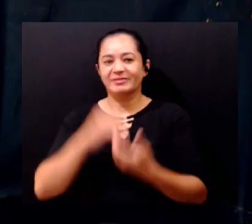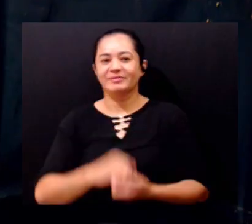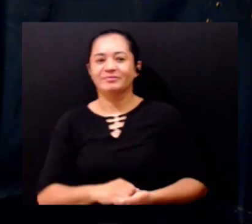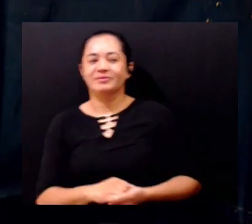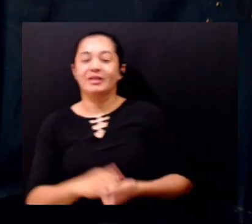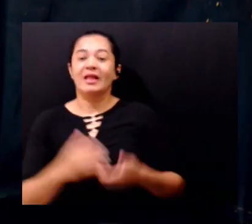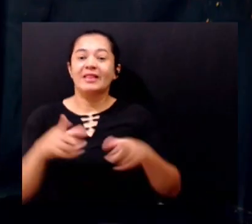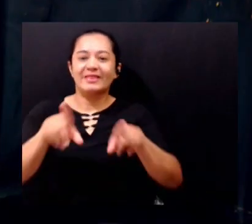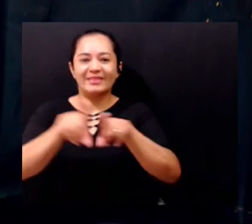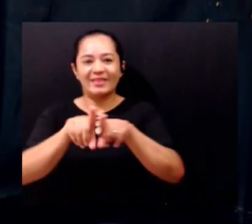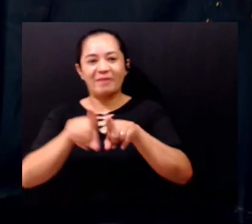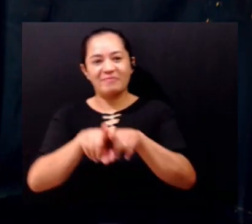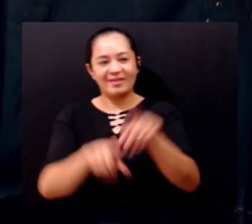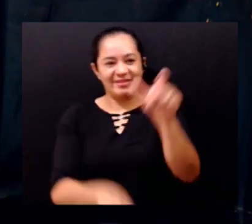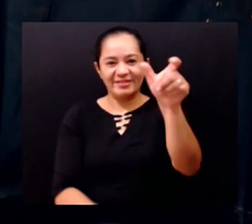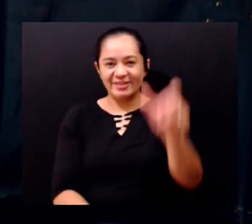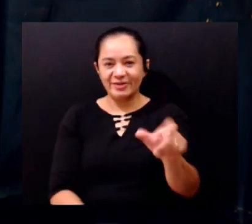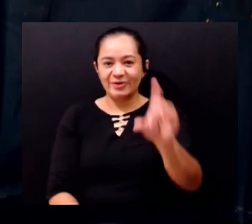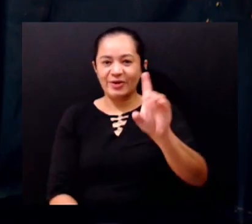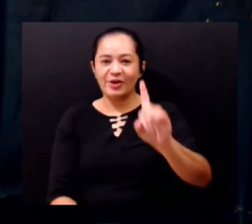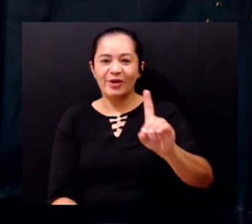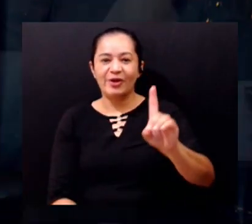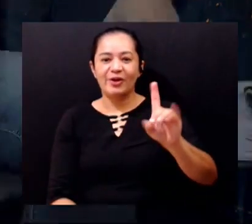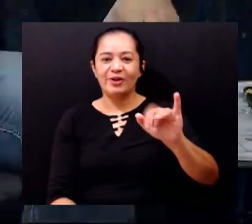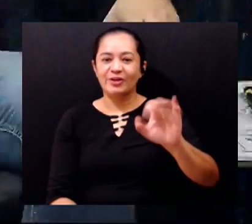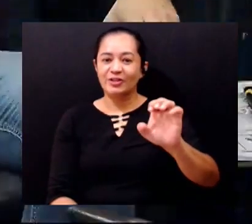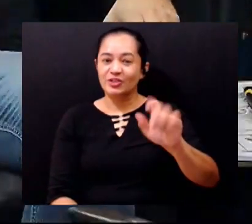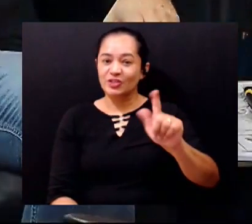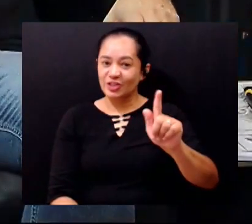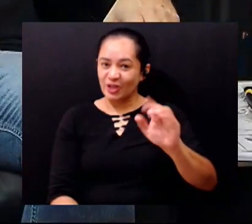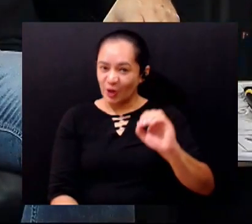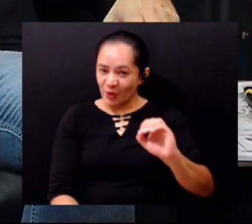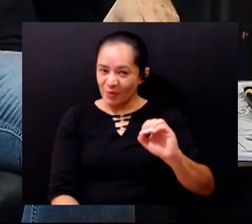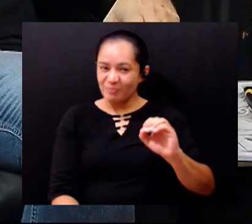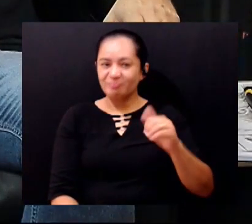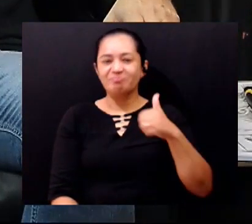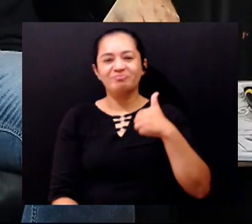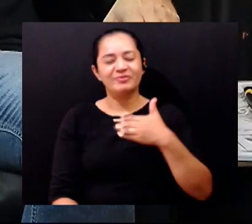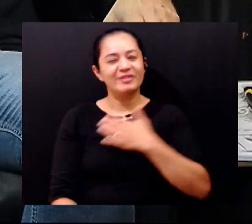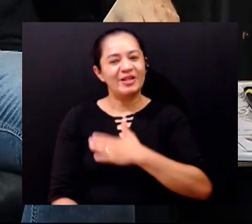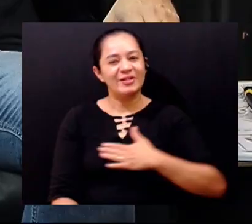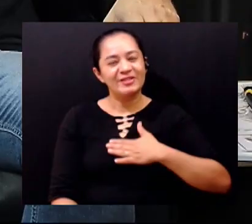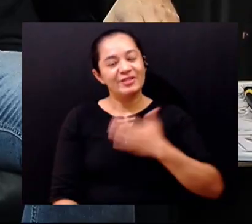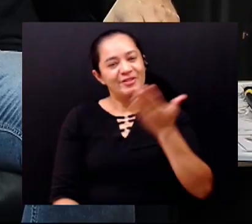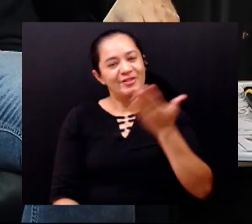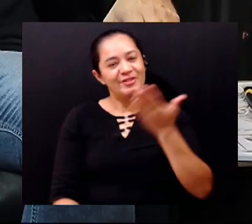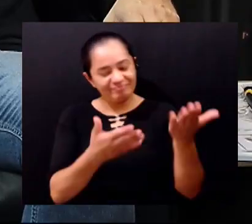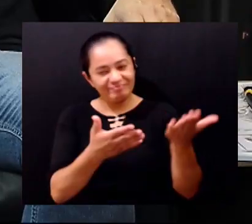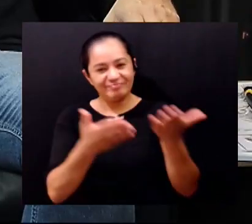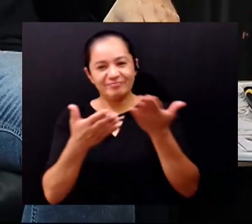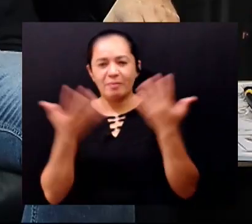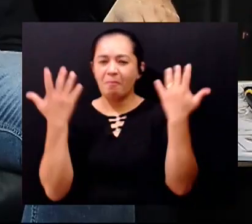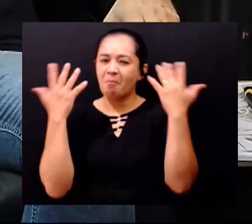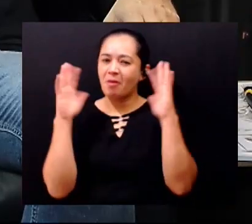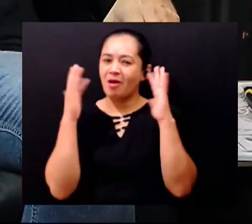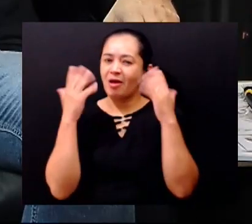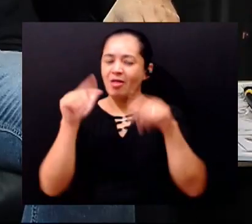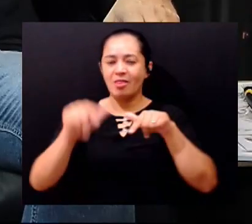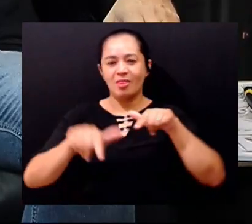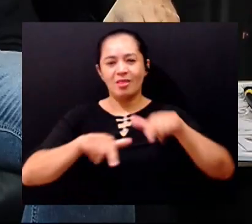o Diego Augusto. Isso, Diego. Satisfação em receber você, viu? Parabéns pelo trabalho desde já. Bom